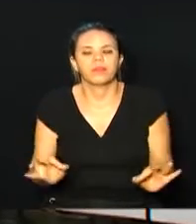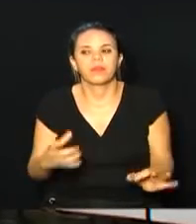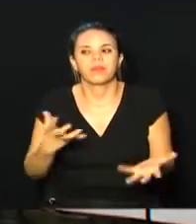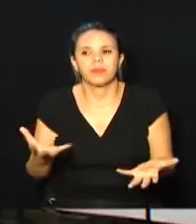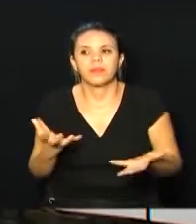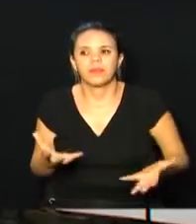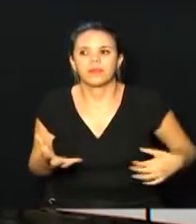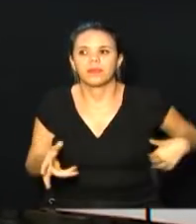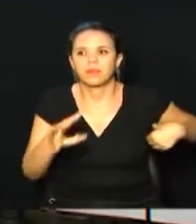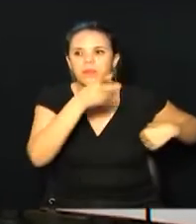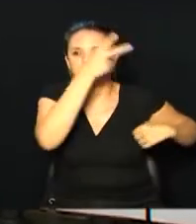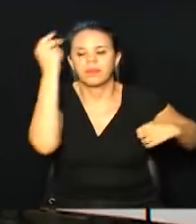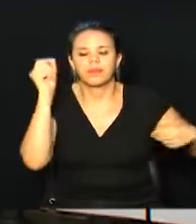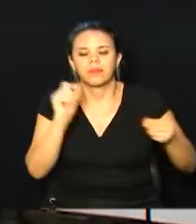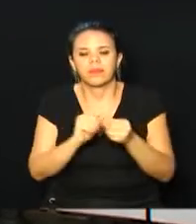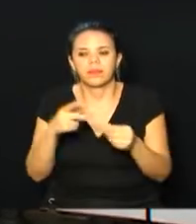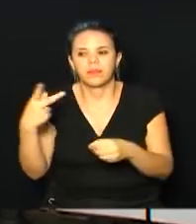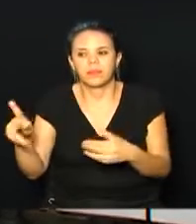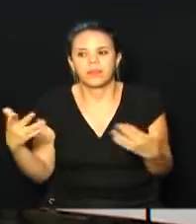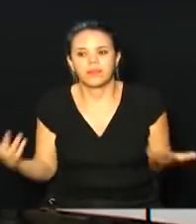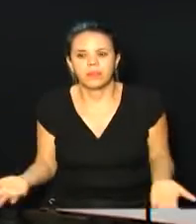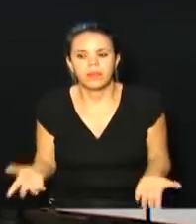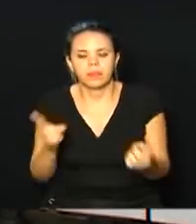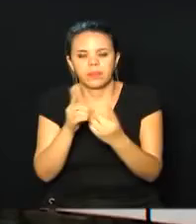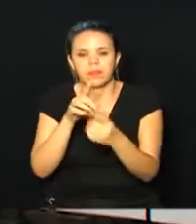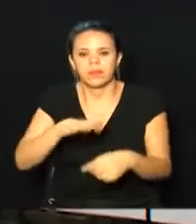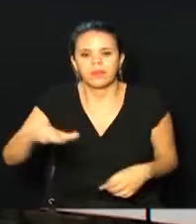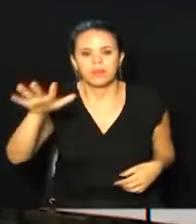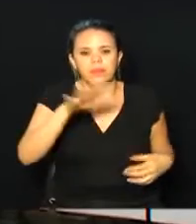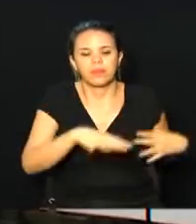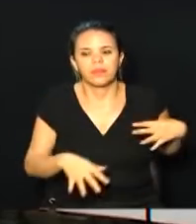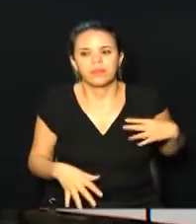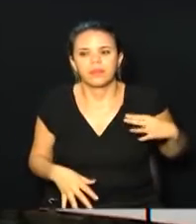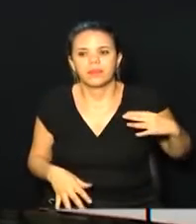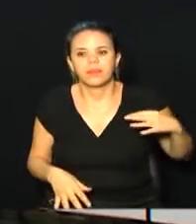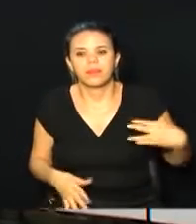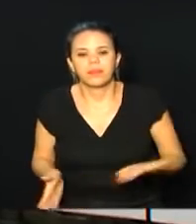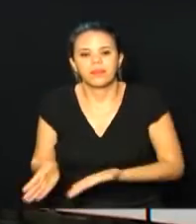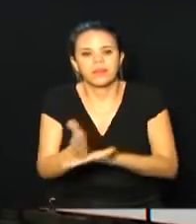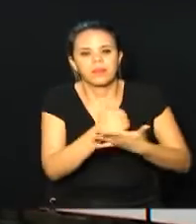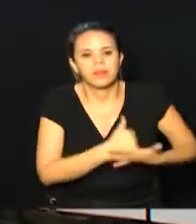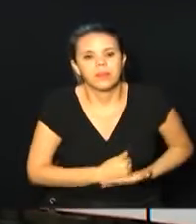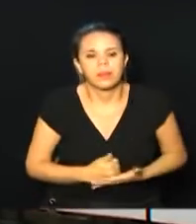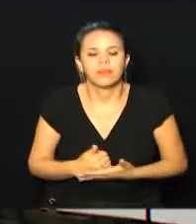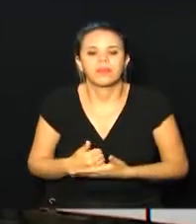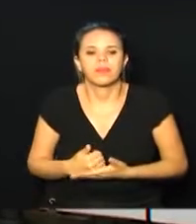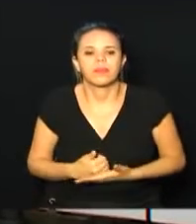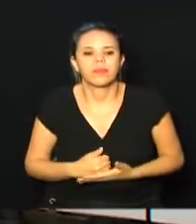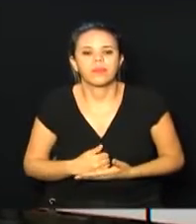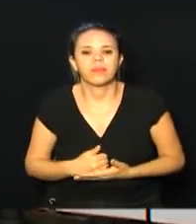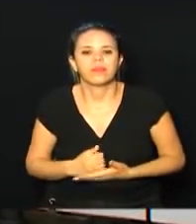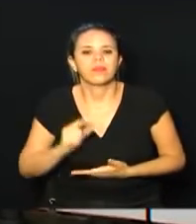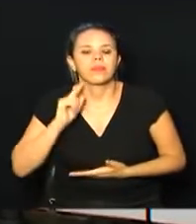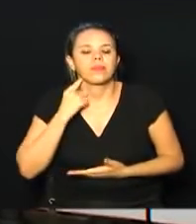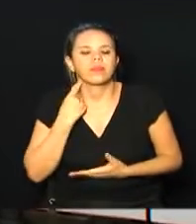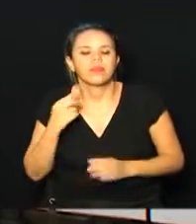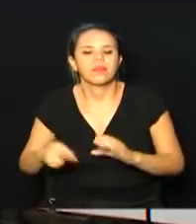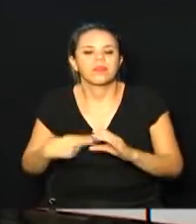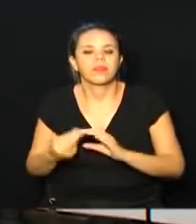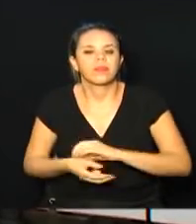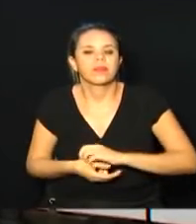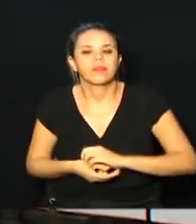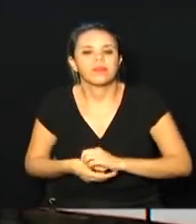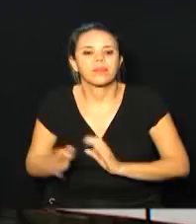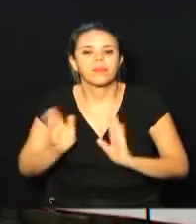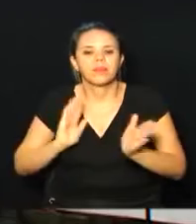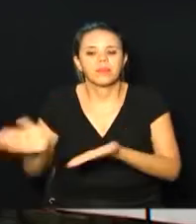que a prefeitura faça dela. Então, os serviços de coleta de resíduo, do catatreco que funciona,